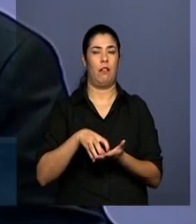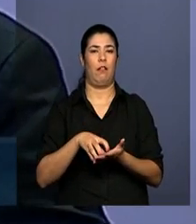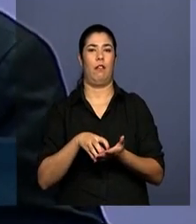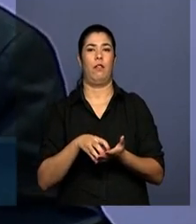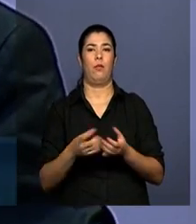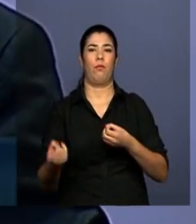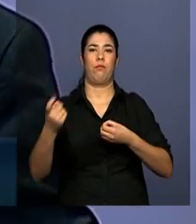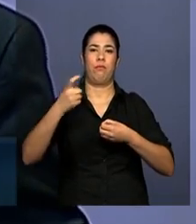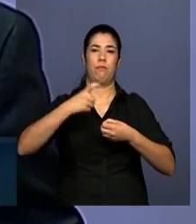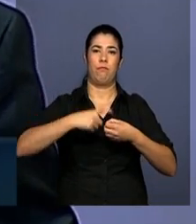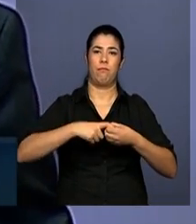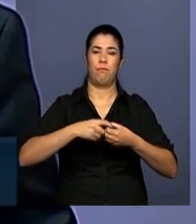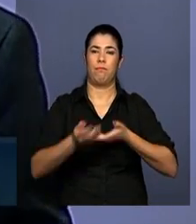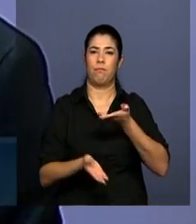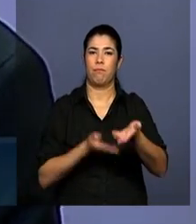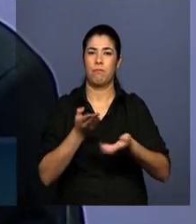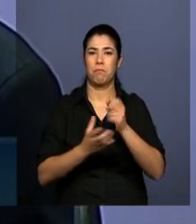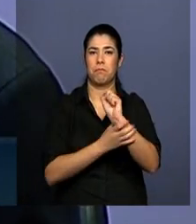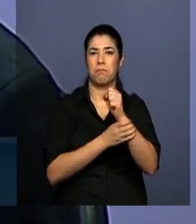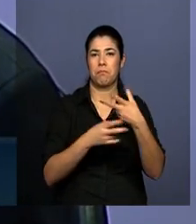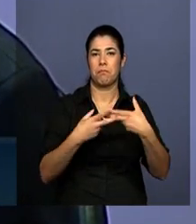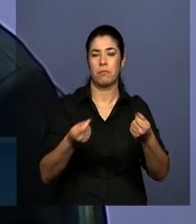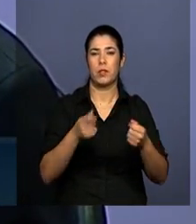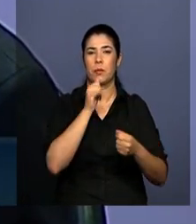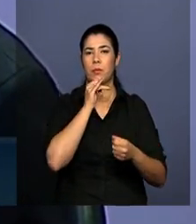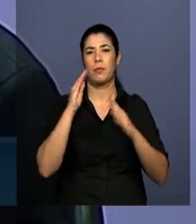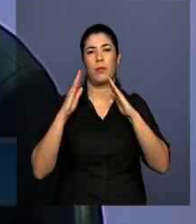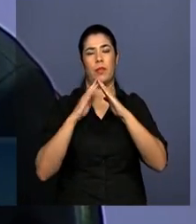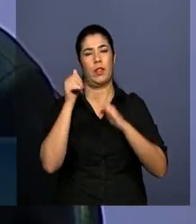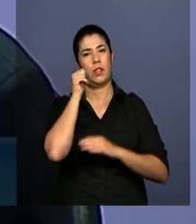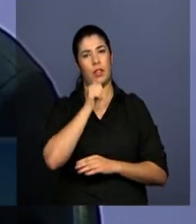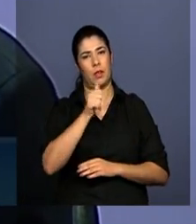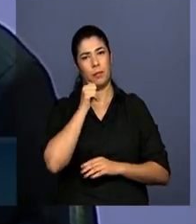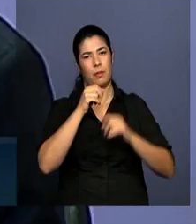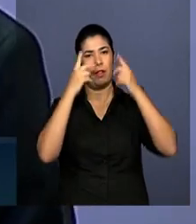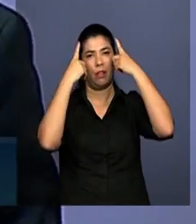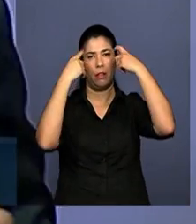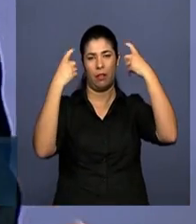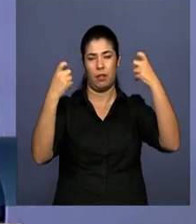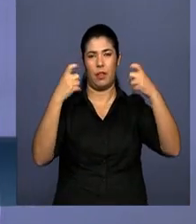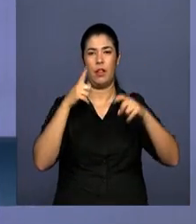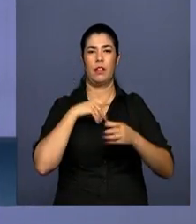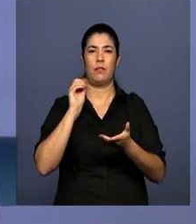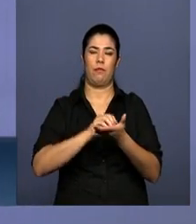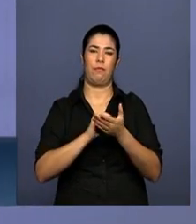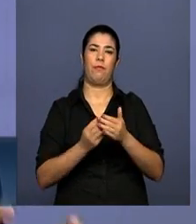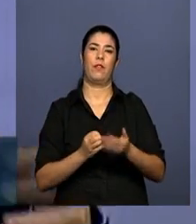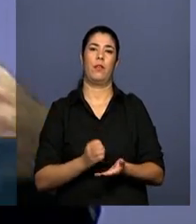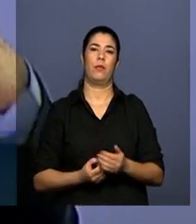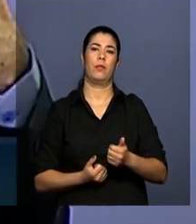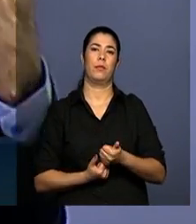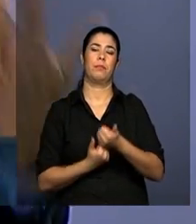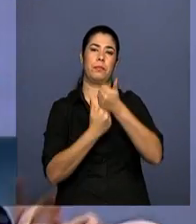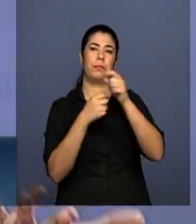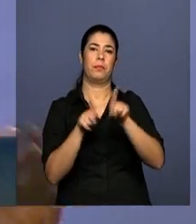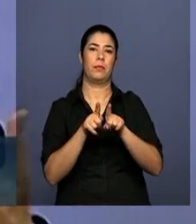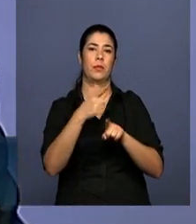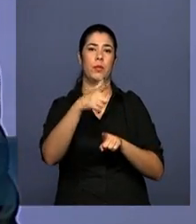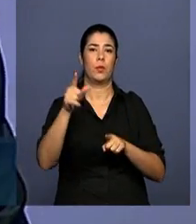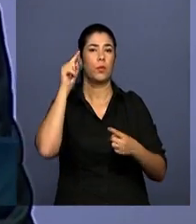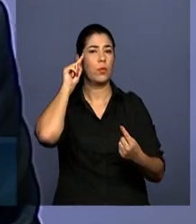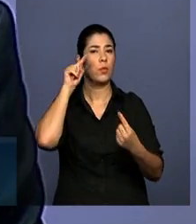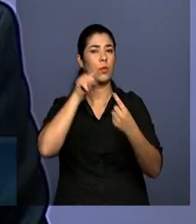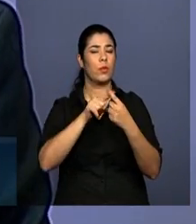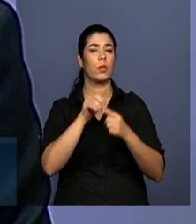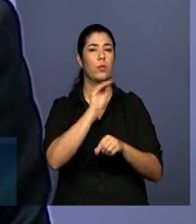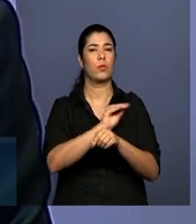reabilitação significam um oásis, é como a casa da mulher para a mulher vítima de violência, desamparada, é o que hoje nós temos, sim, uma outra perspectiva